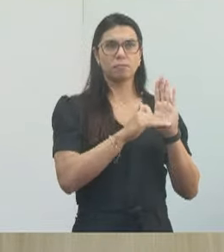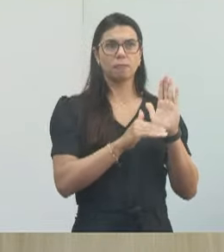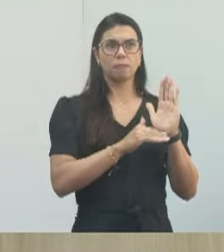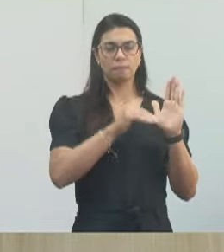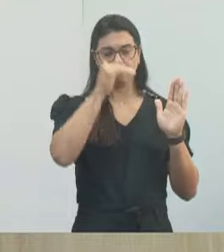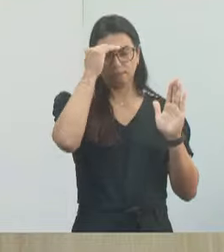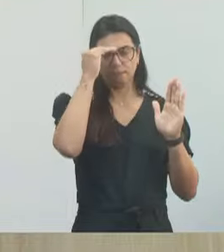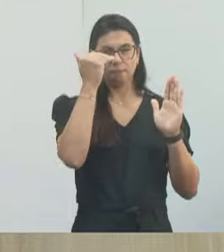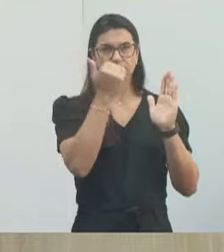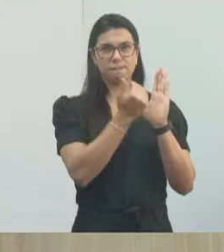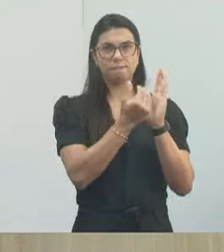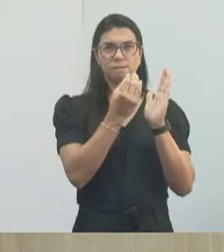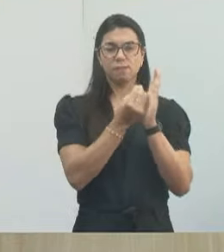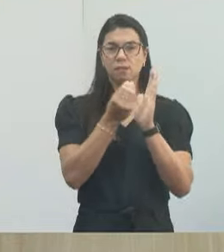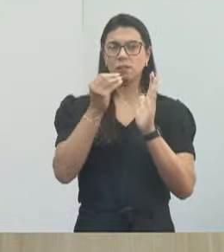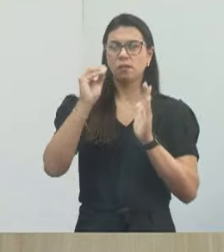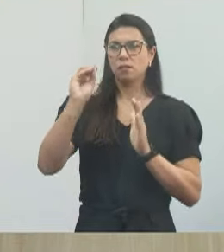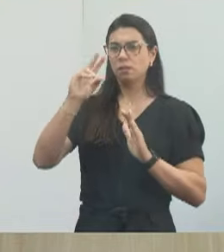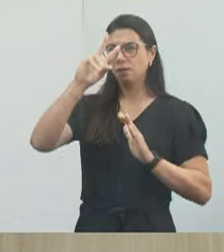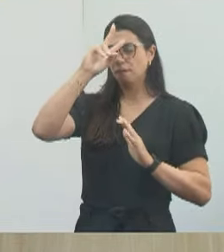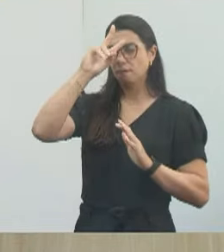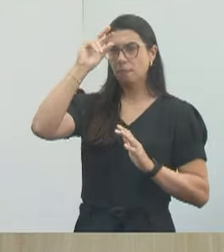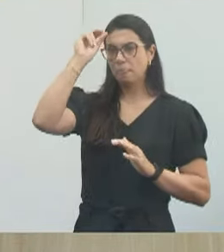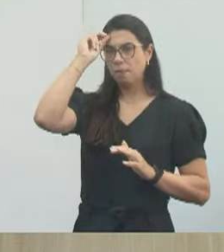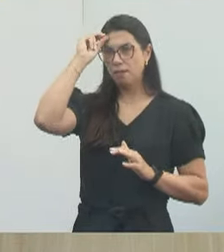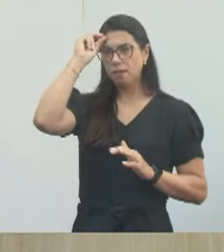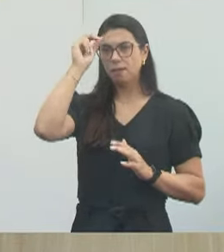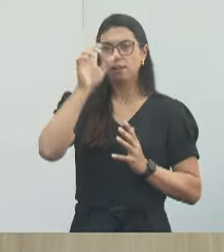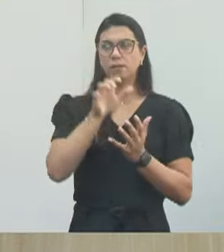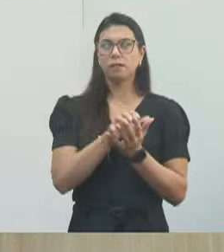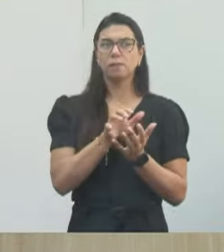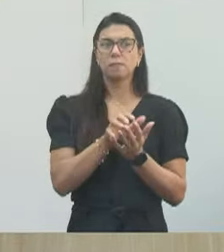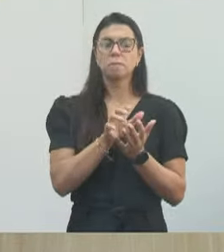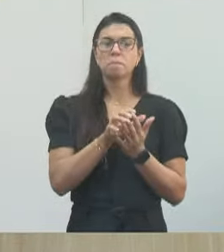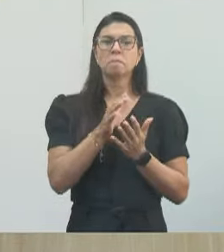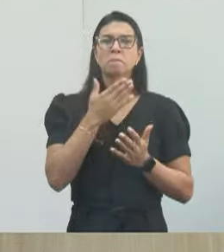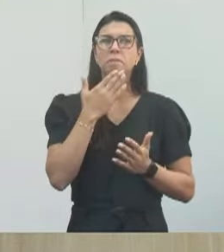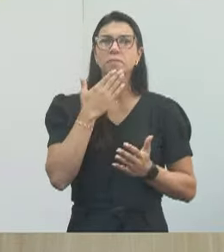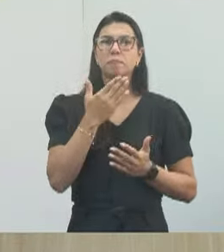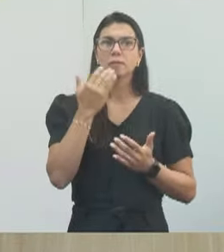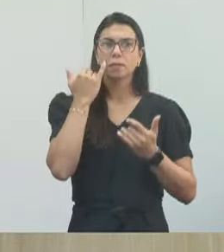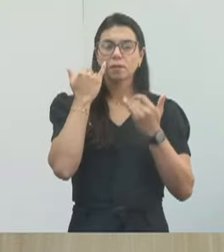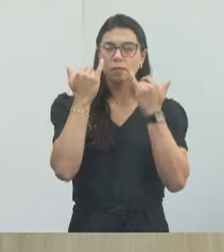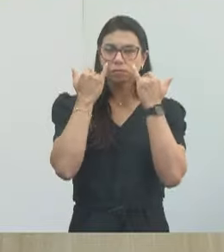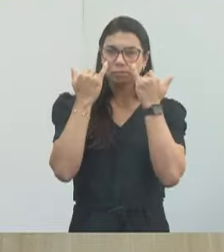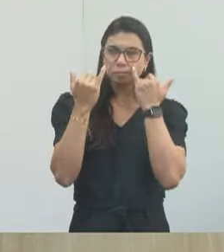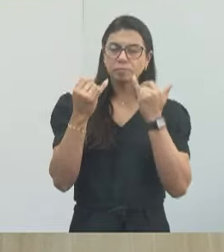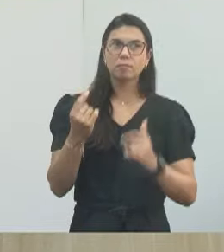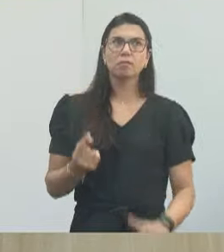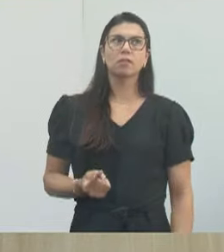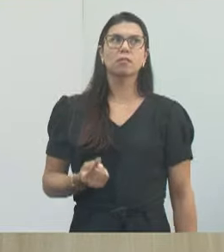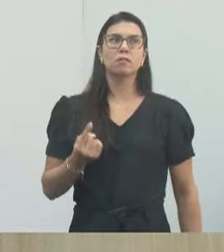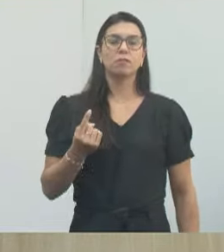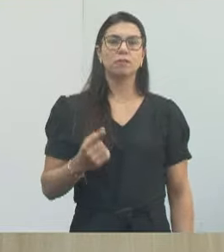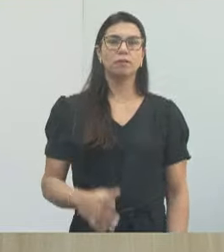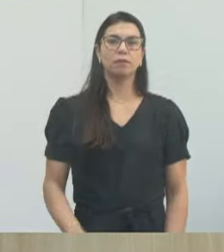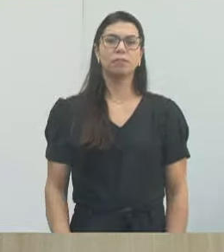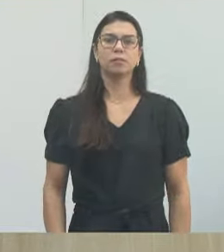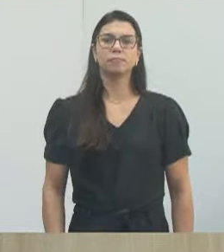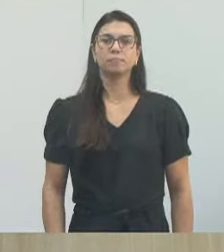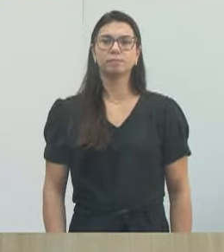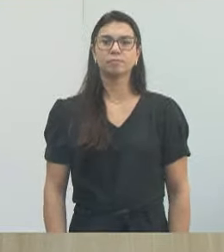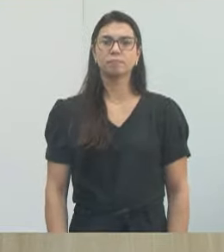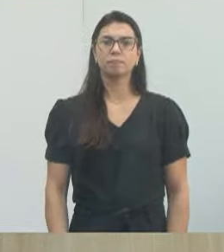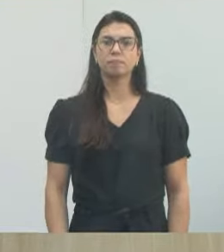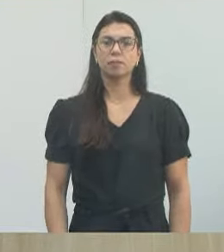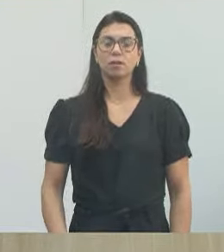regimentais seja encaminhado o Senhor Prefeito Municipal de jacar seguin pedindo informações um